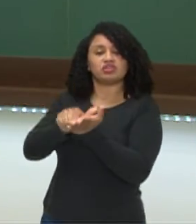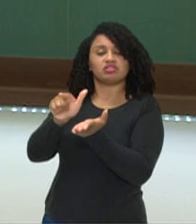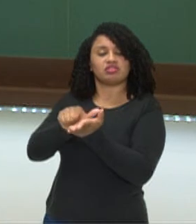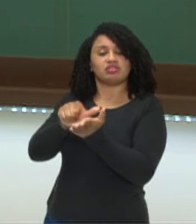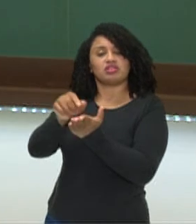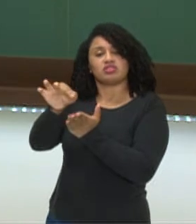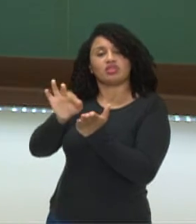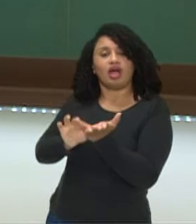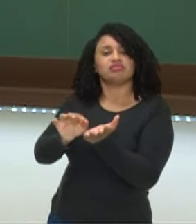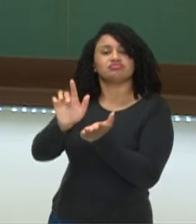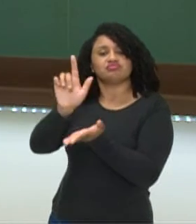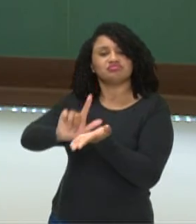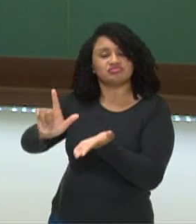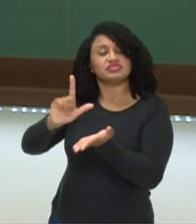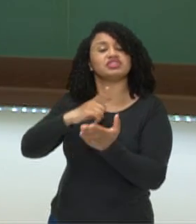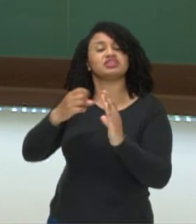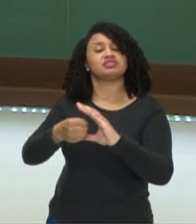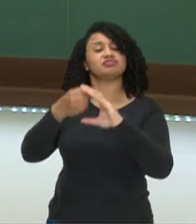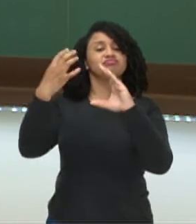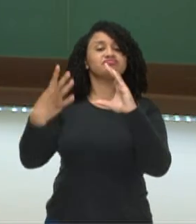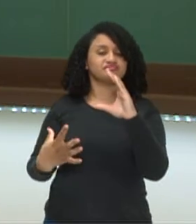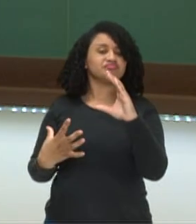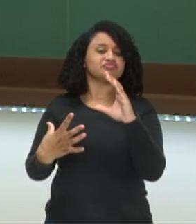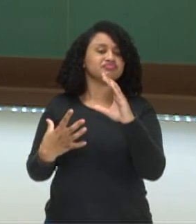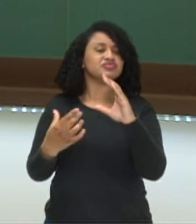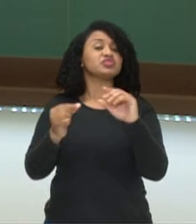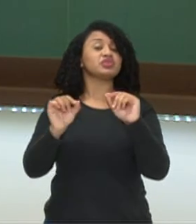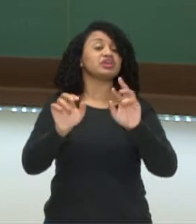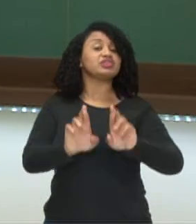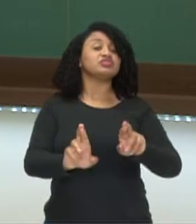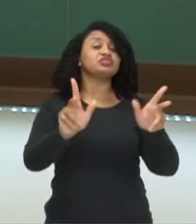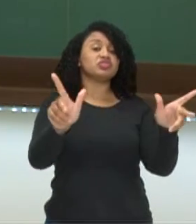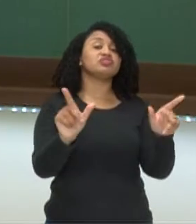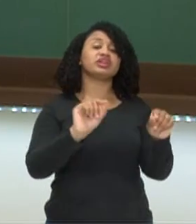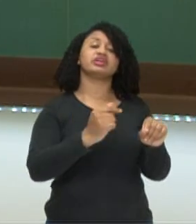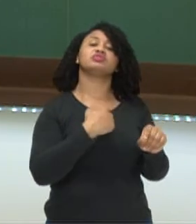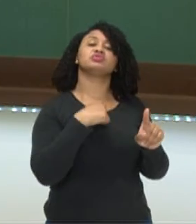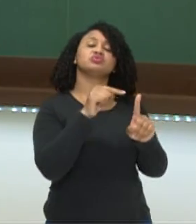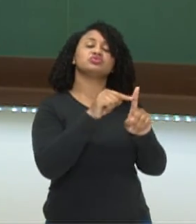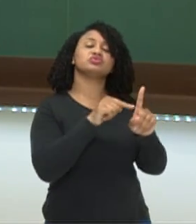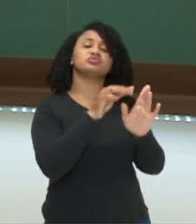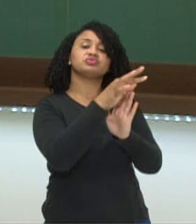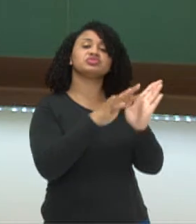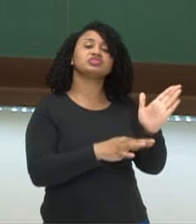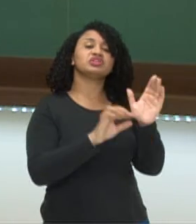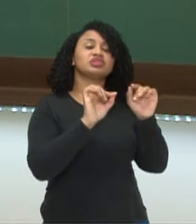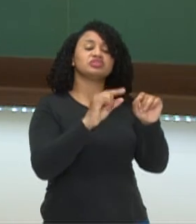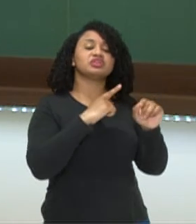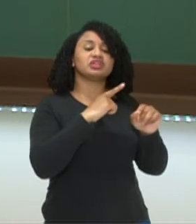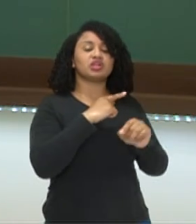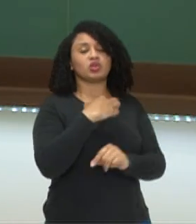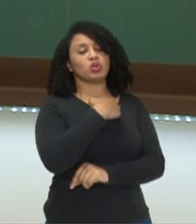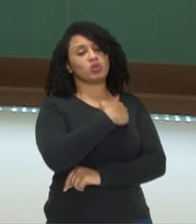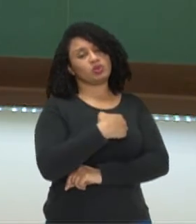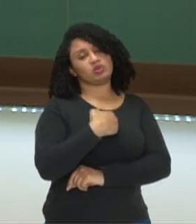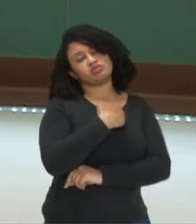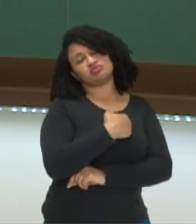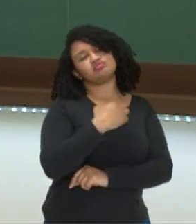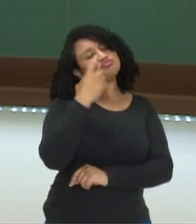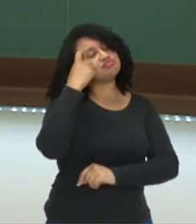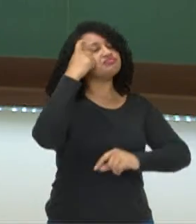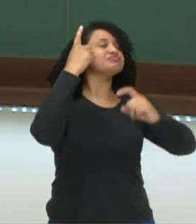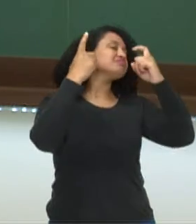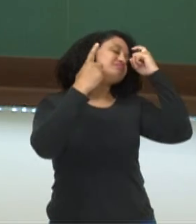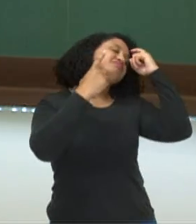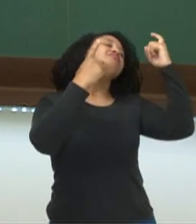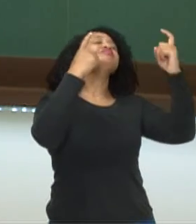literário, com todas as características. Diferentemente do tipo de texto apresentado no romantismo, que era muito idealizado.